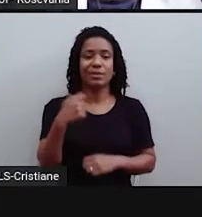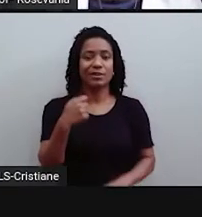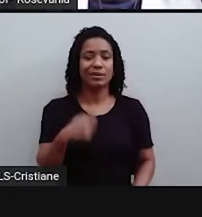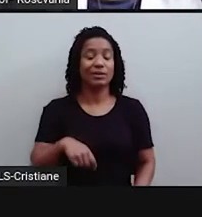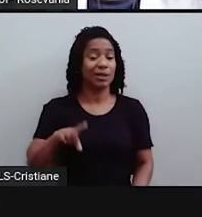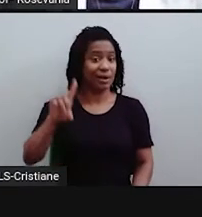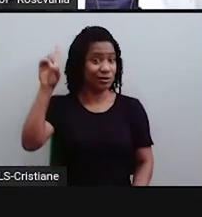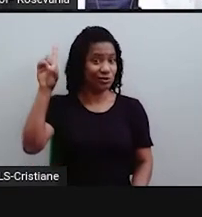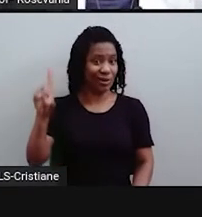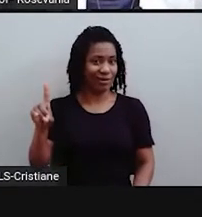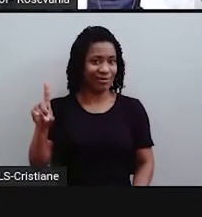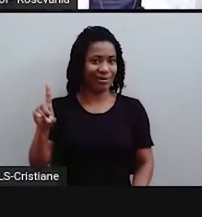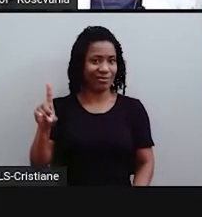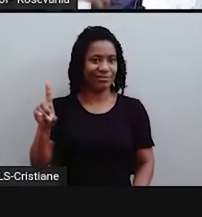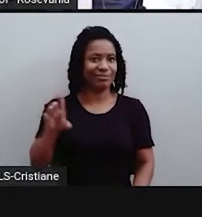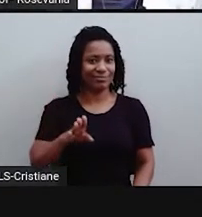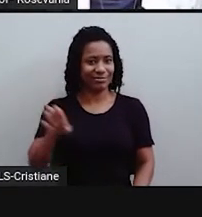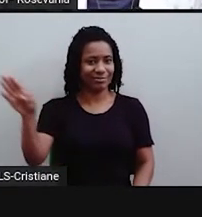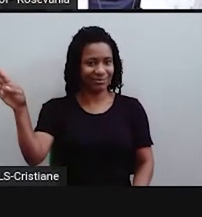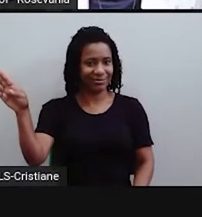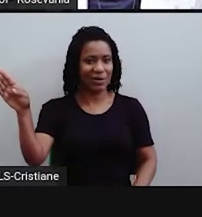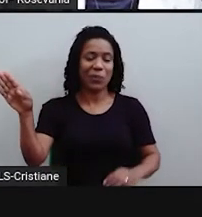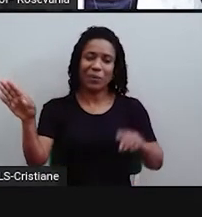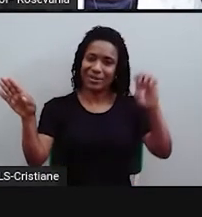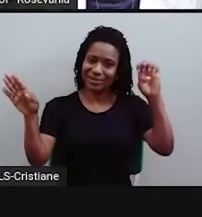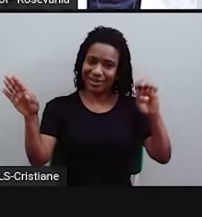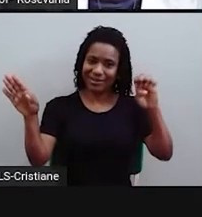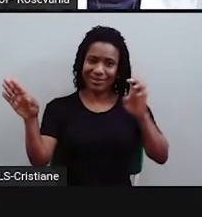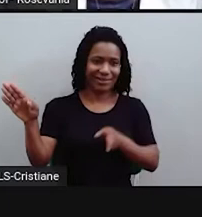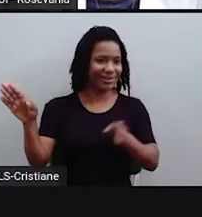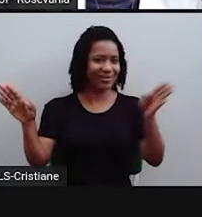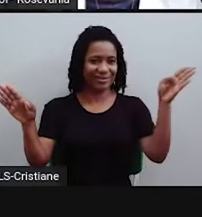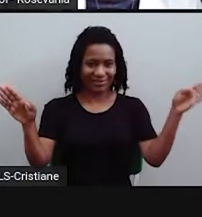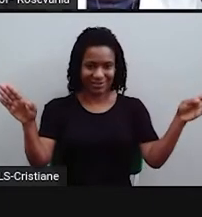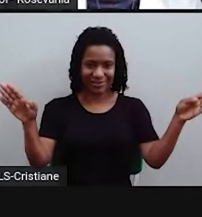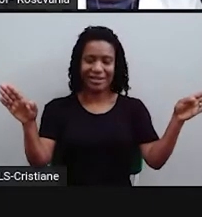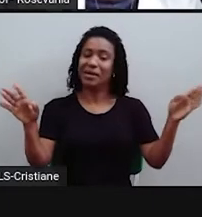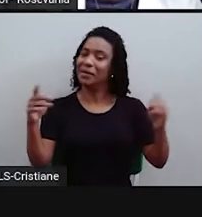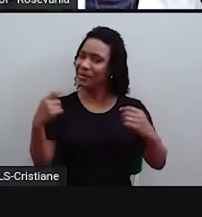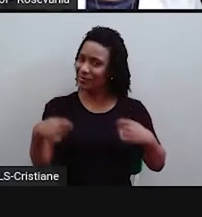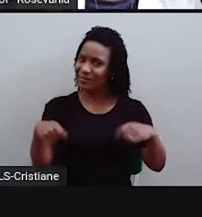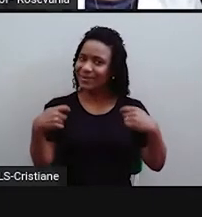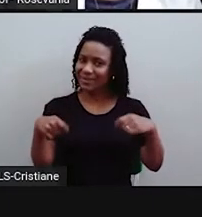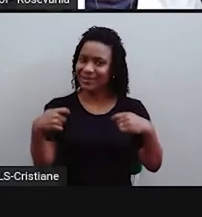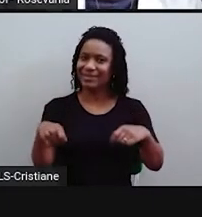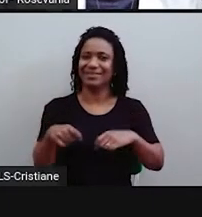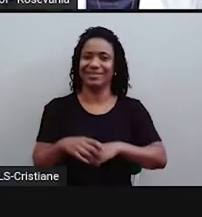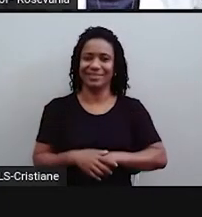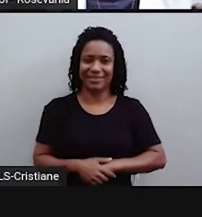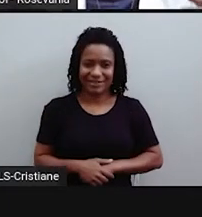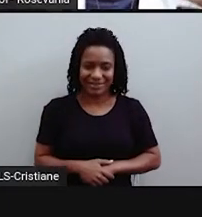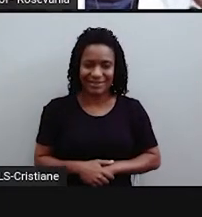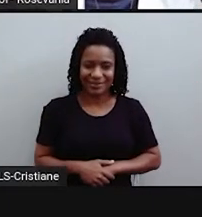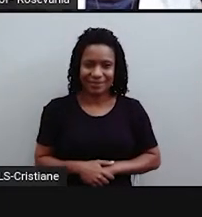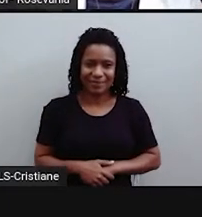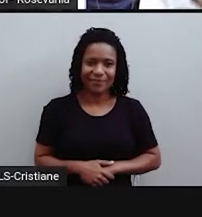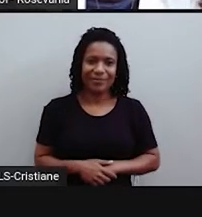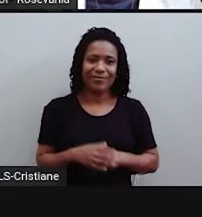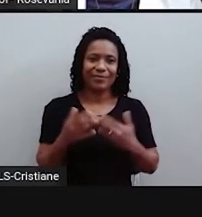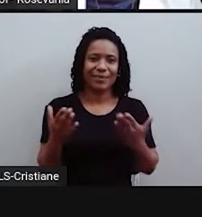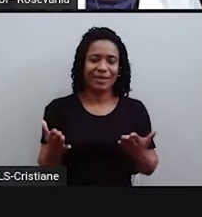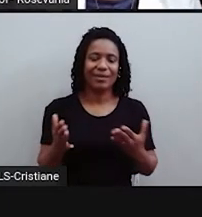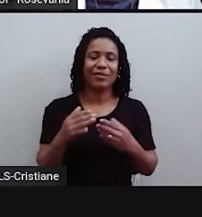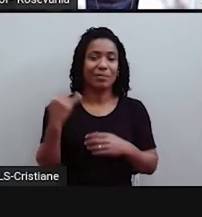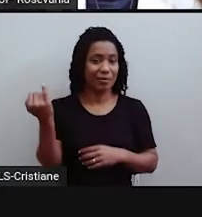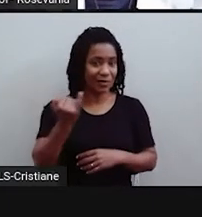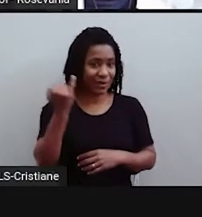a esquerda, né? E aí você vai ter uma informação um pouco melhor. Então, na realidade, essa questão de